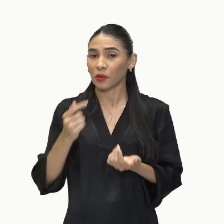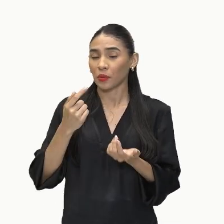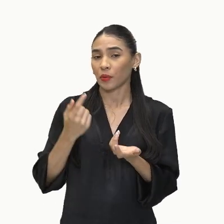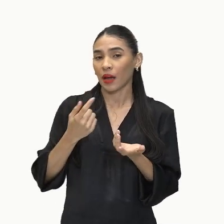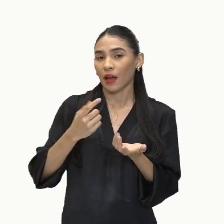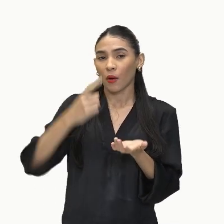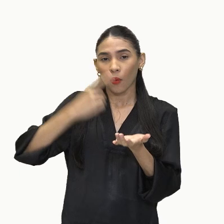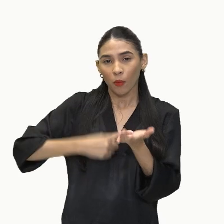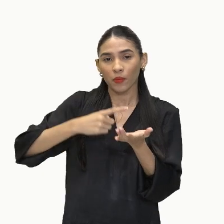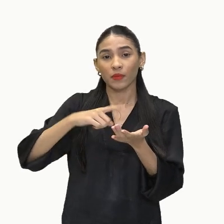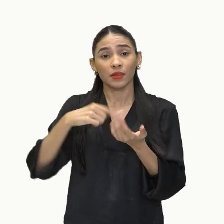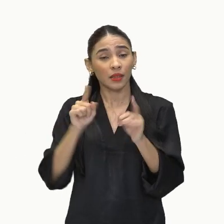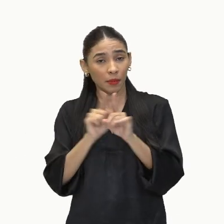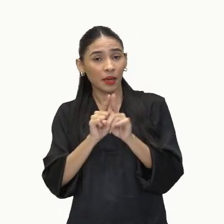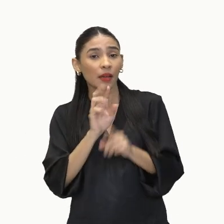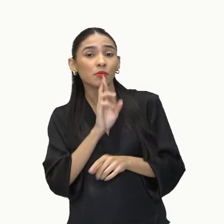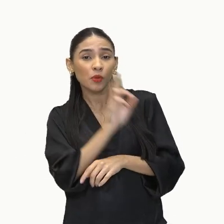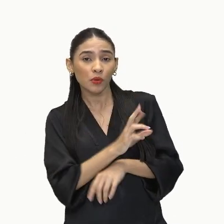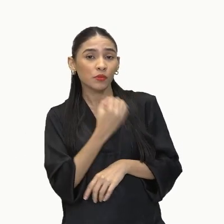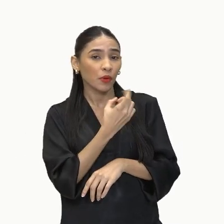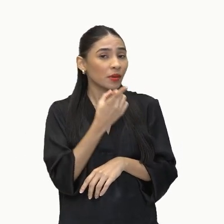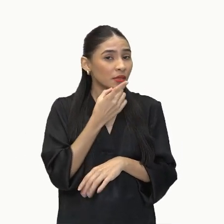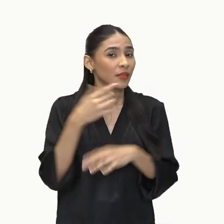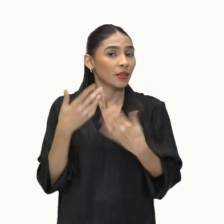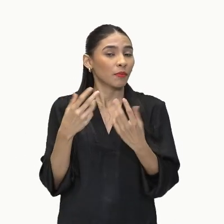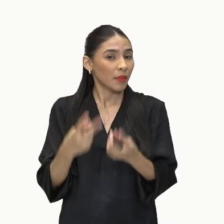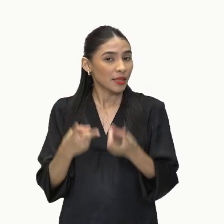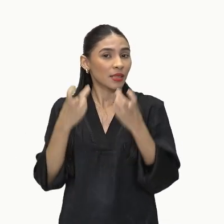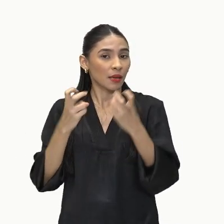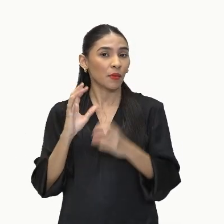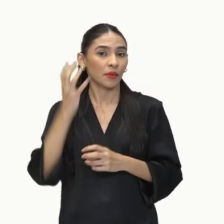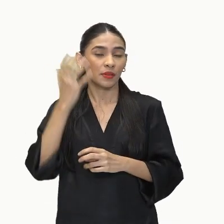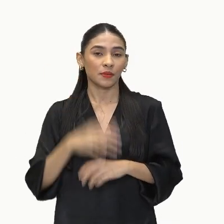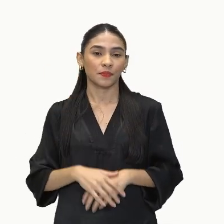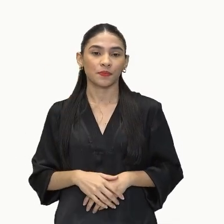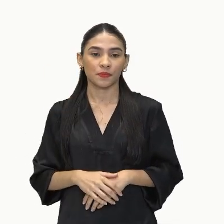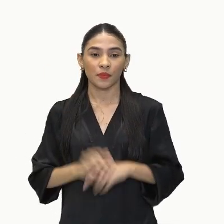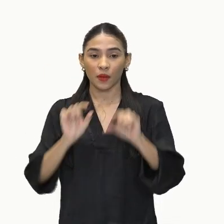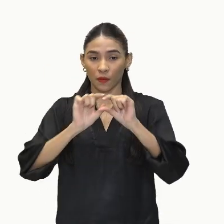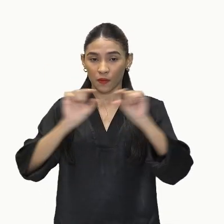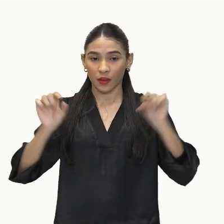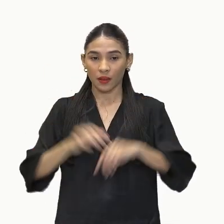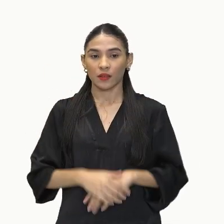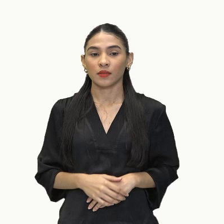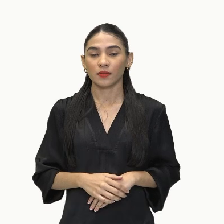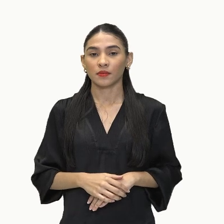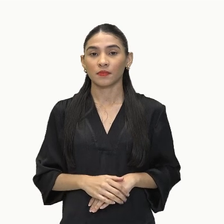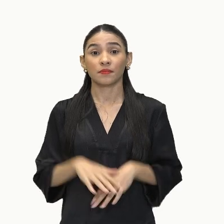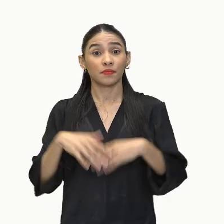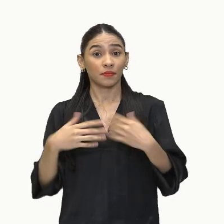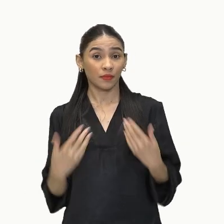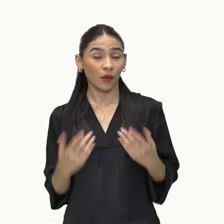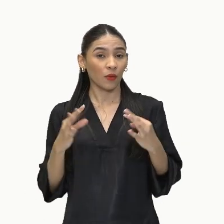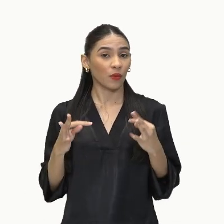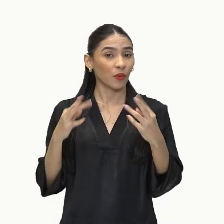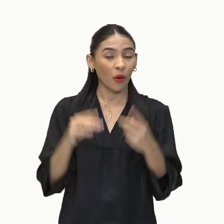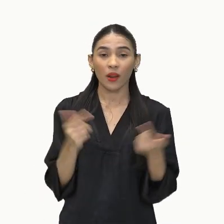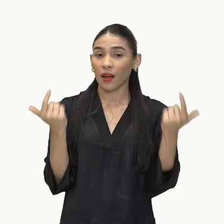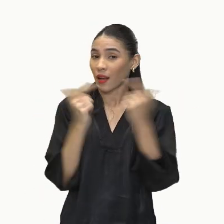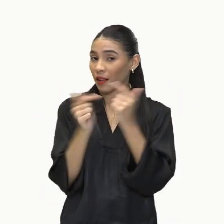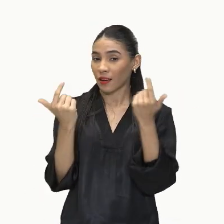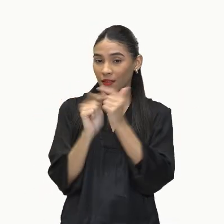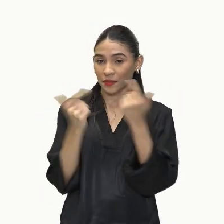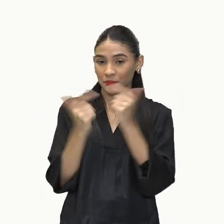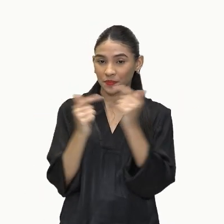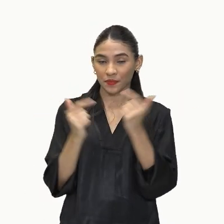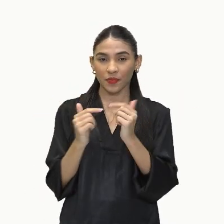responde também bom dia. E observem o que aconteceu neste verso. Aí todos riram de